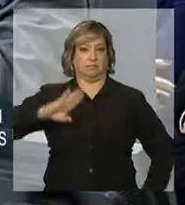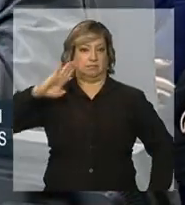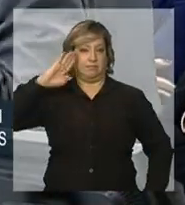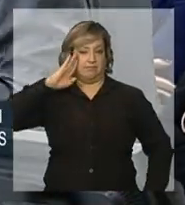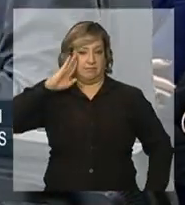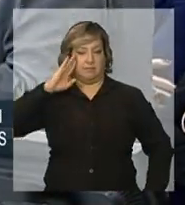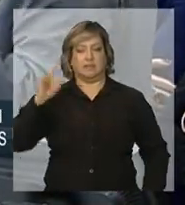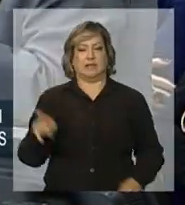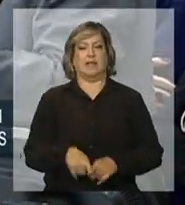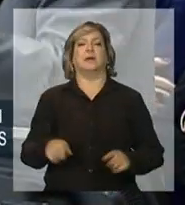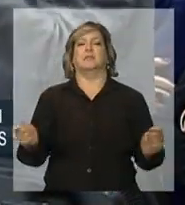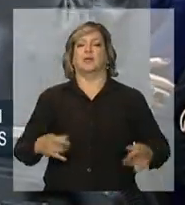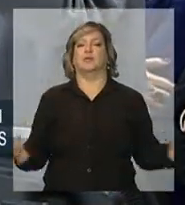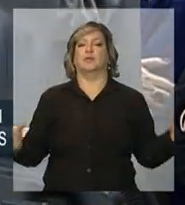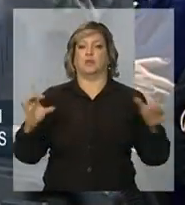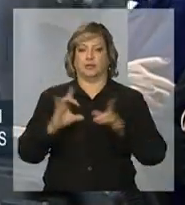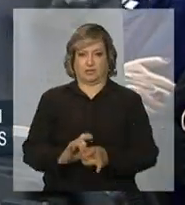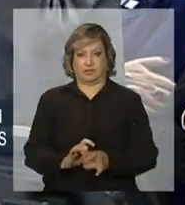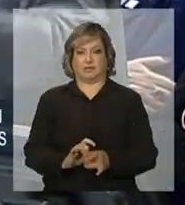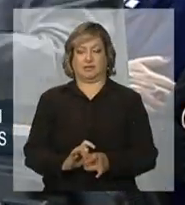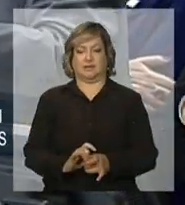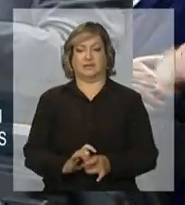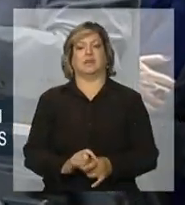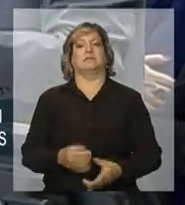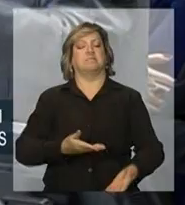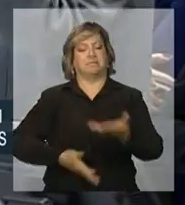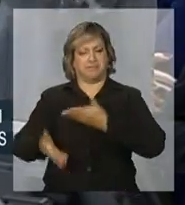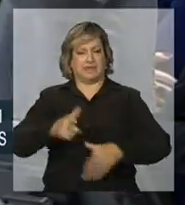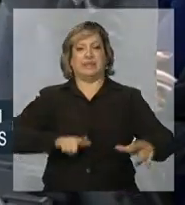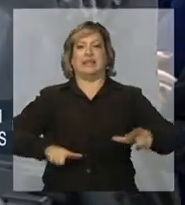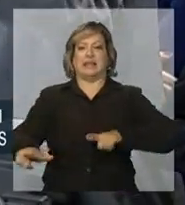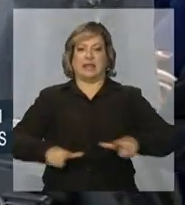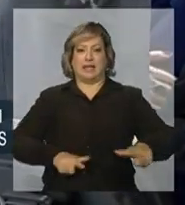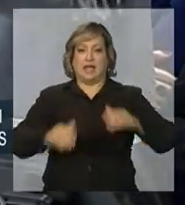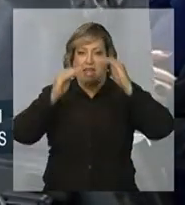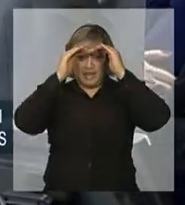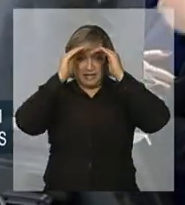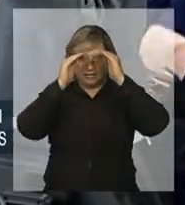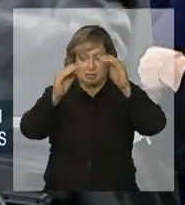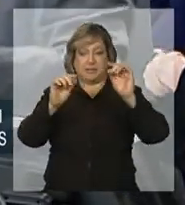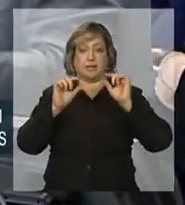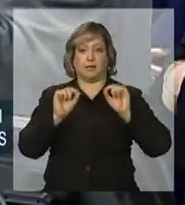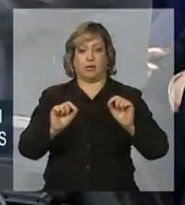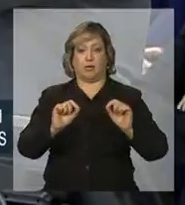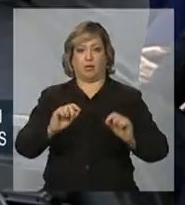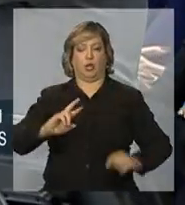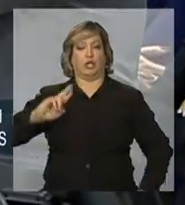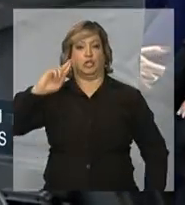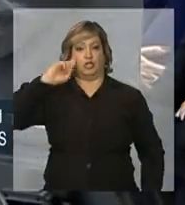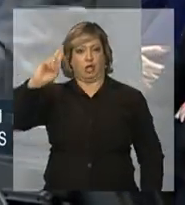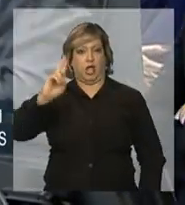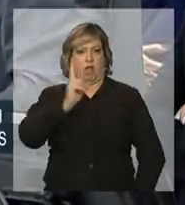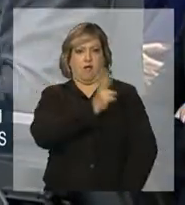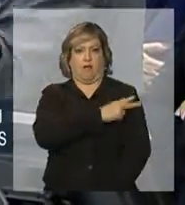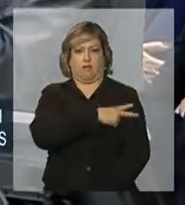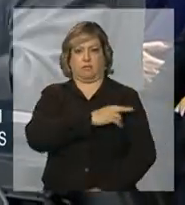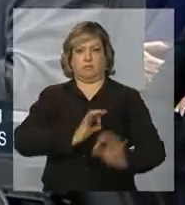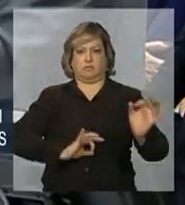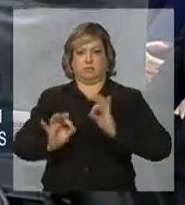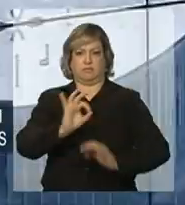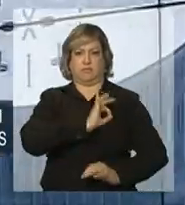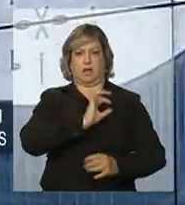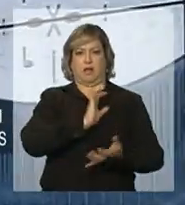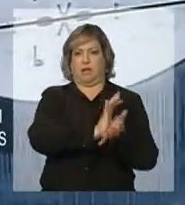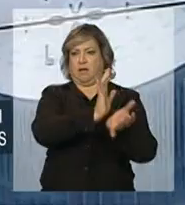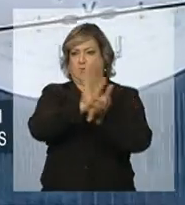é possível. Que é possível atuar integrado, que é possível, respeitando as linhas de comando, atuarmos com divisão de tarefas, sempre